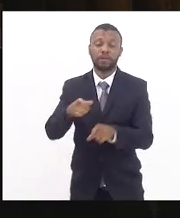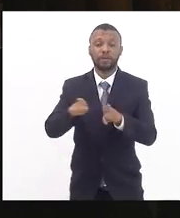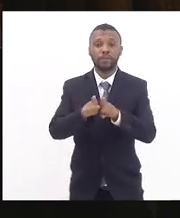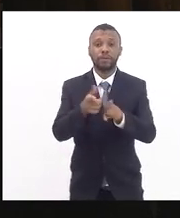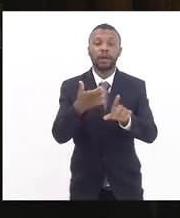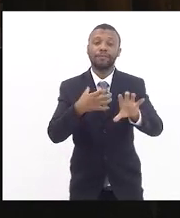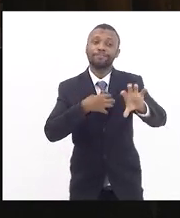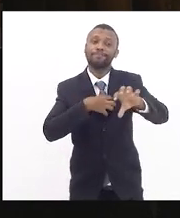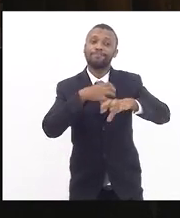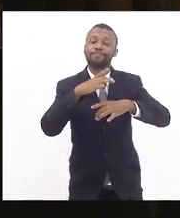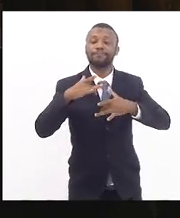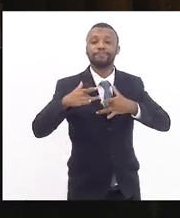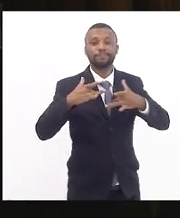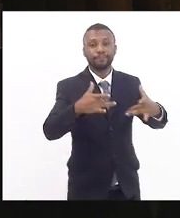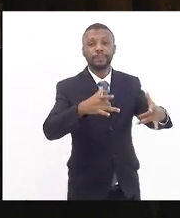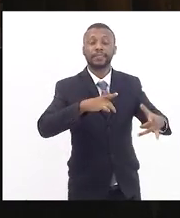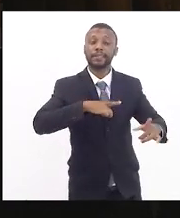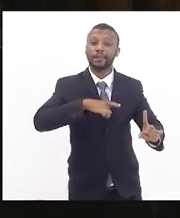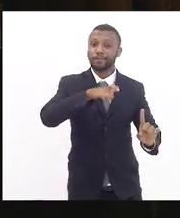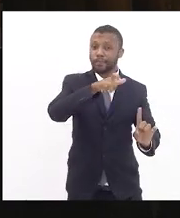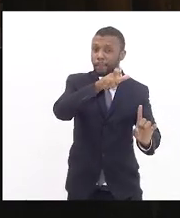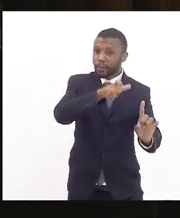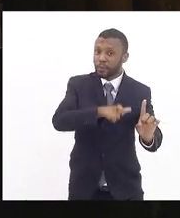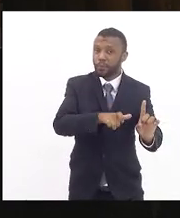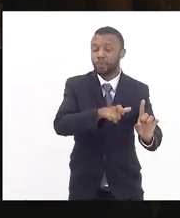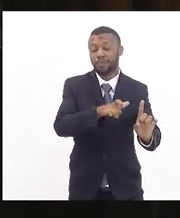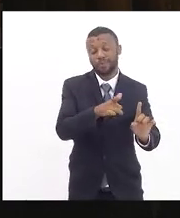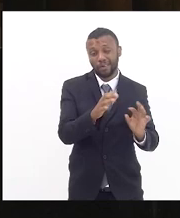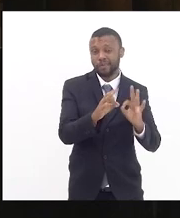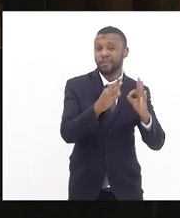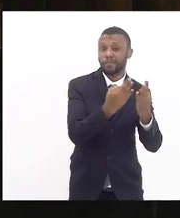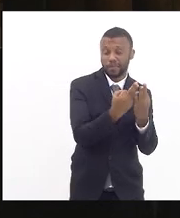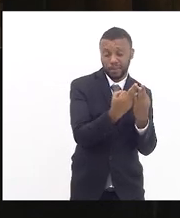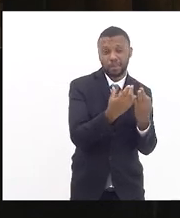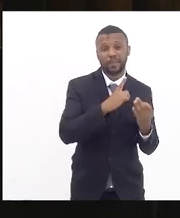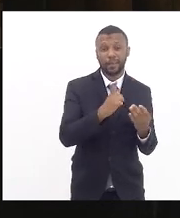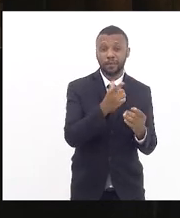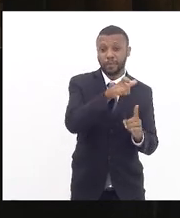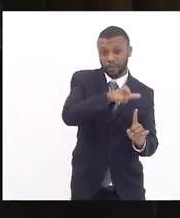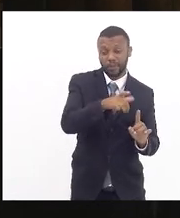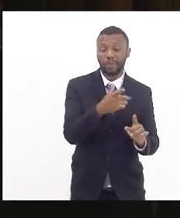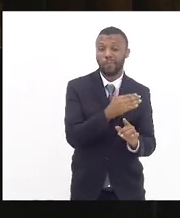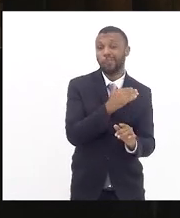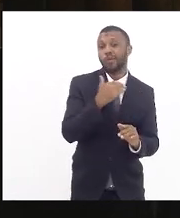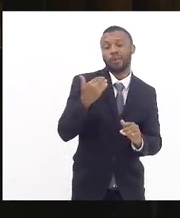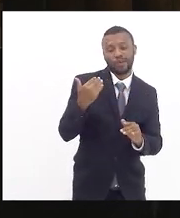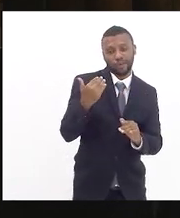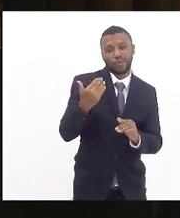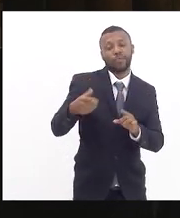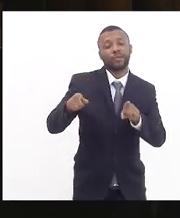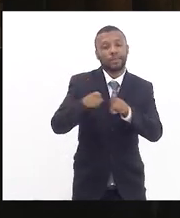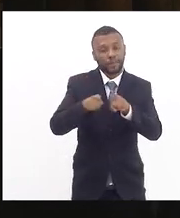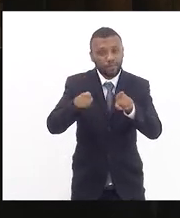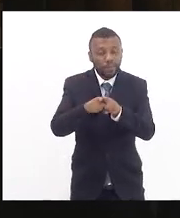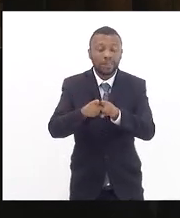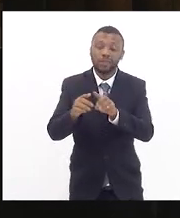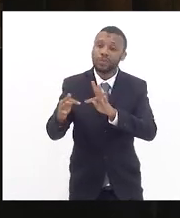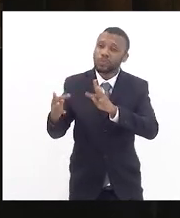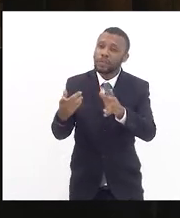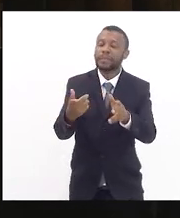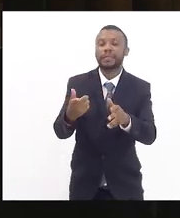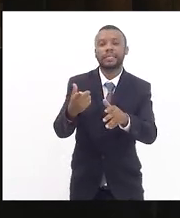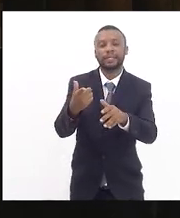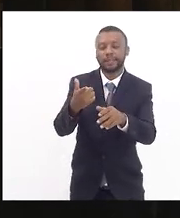querido ceifado por essa tragédia, e também a todos ali daquela cidade petropolitana que tem hoje